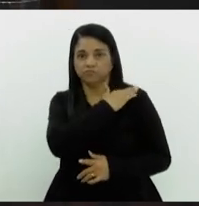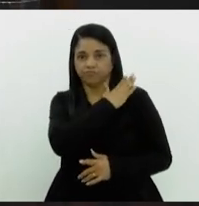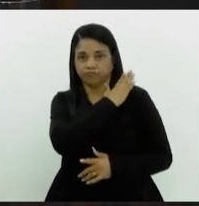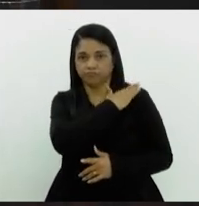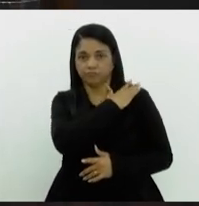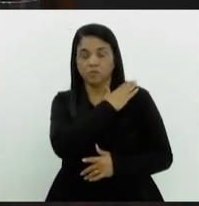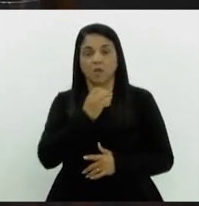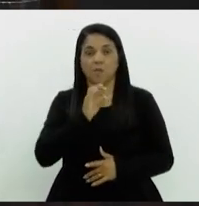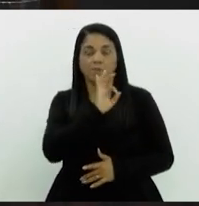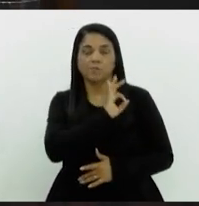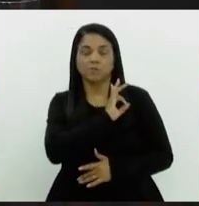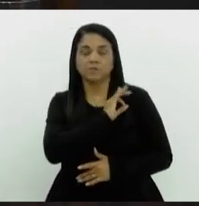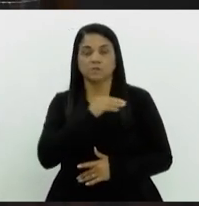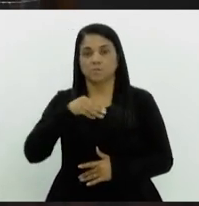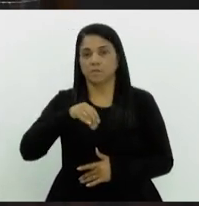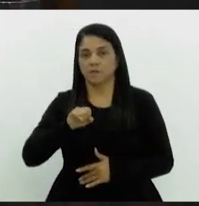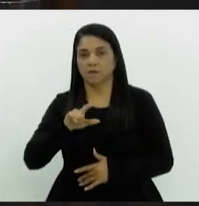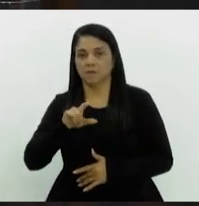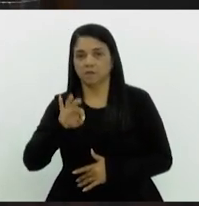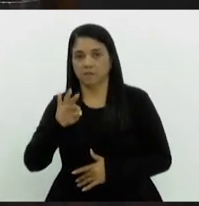Polícia Militar do Estado do Rio de Janeiro,